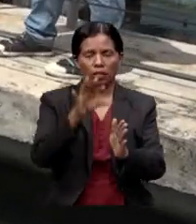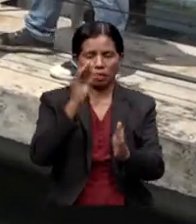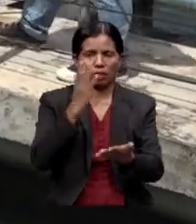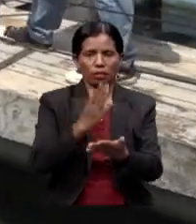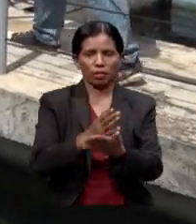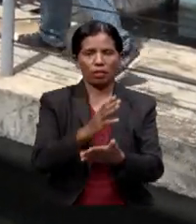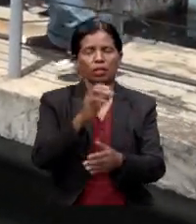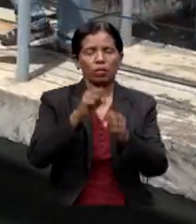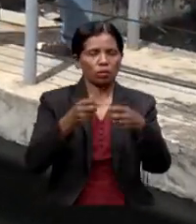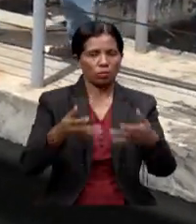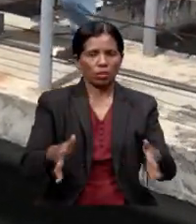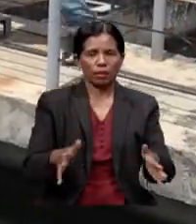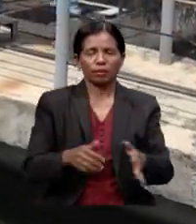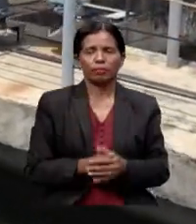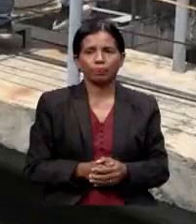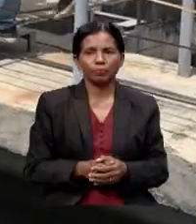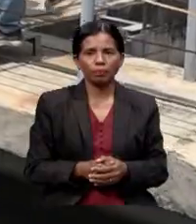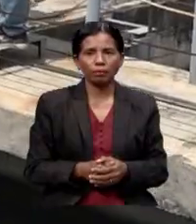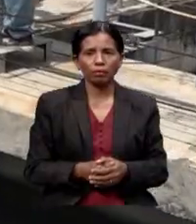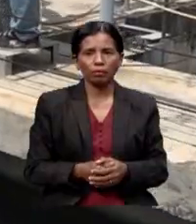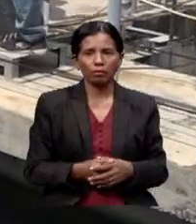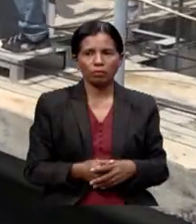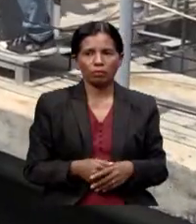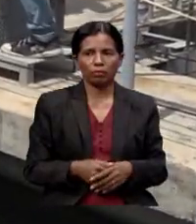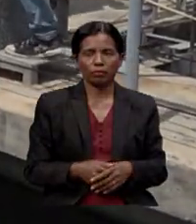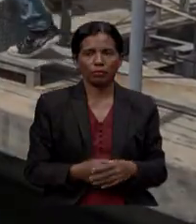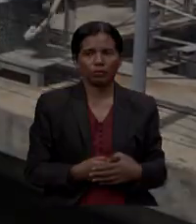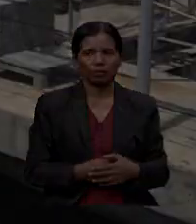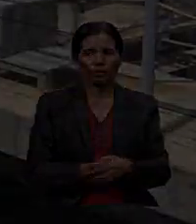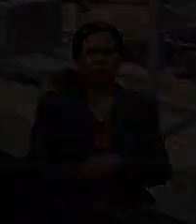exoneração ka abandonado. Dulce da Costa, Jaime dos Santos, GMN.